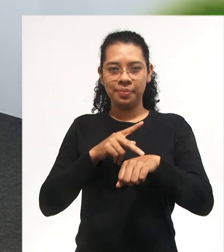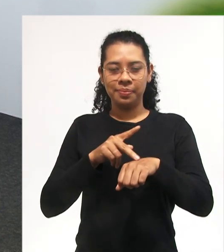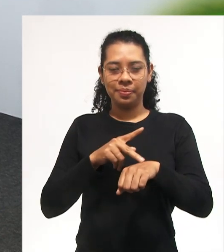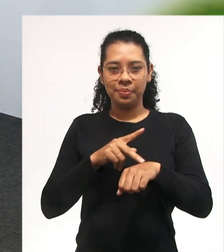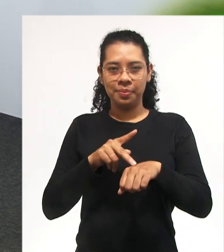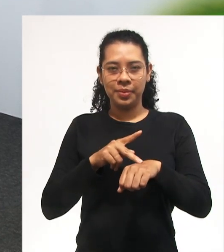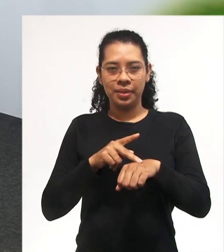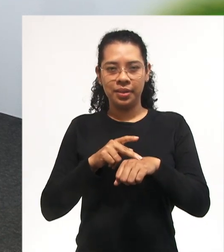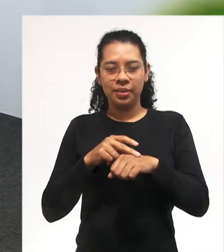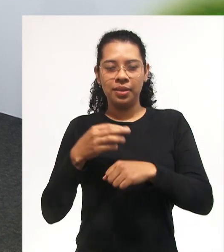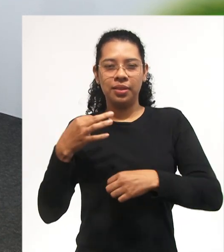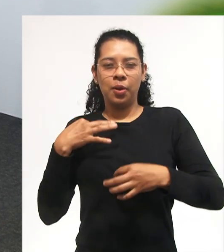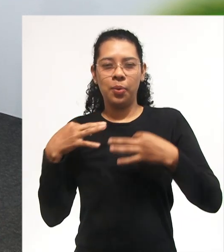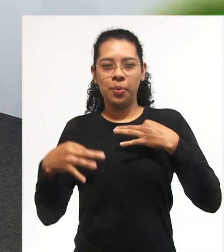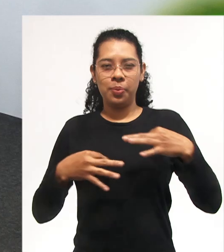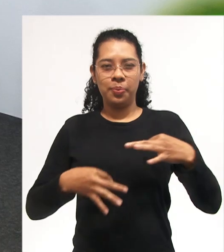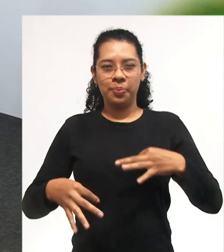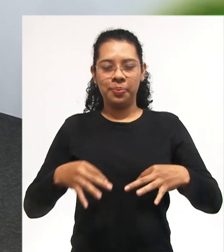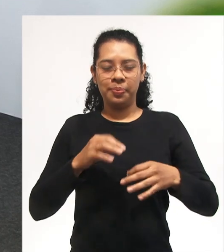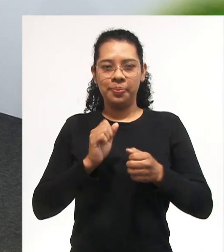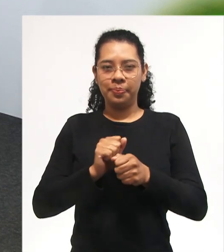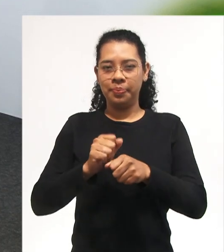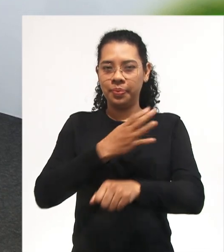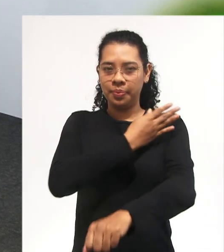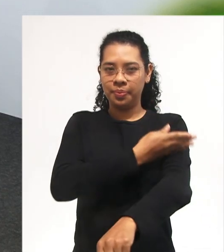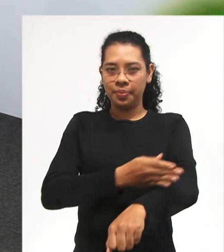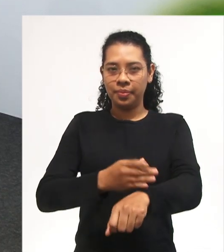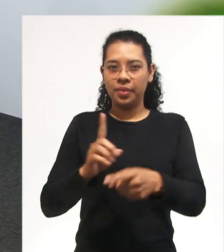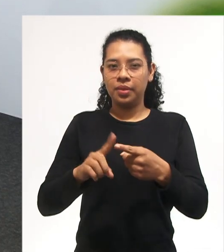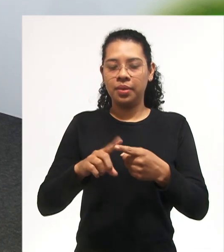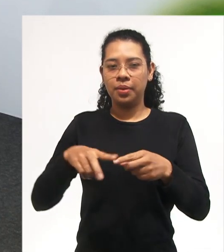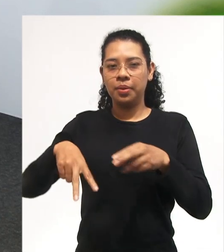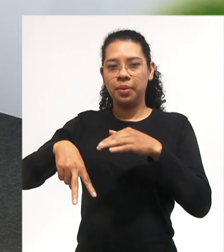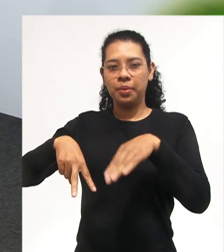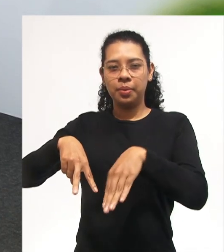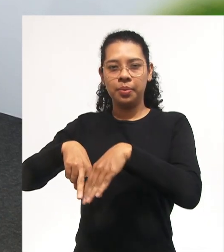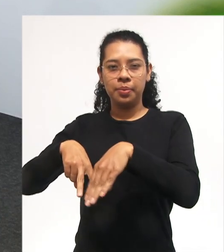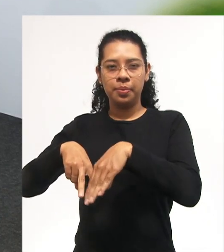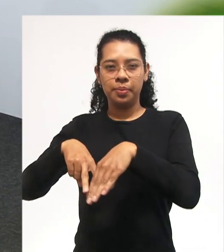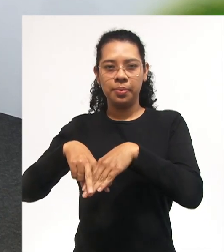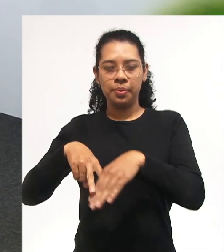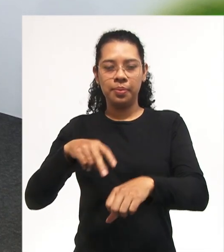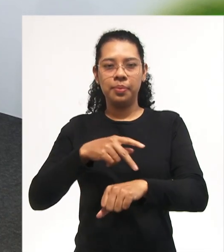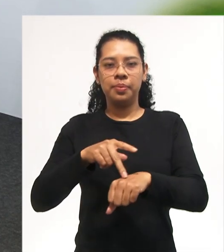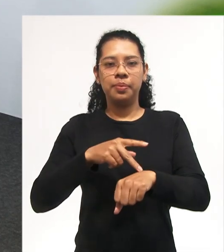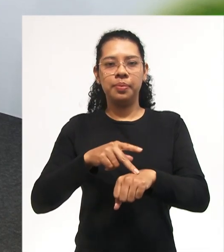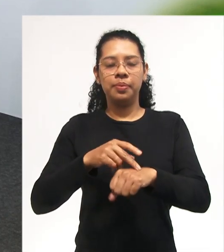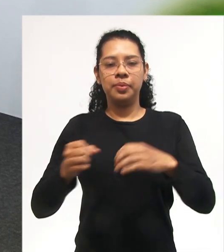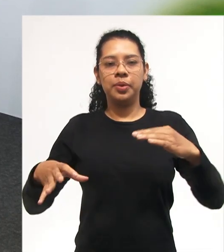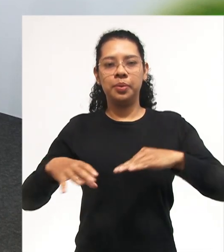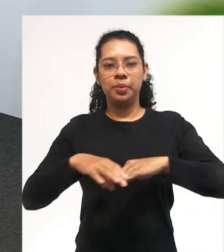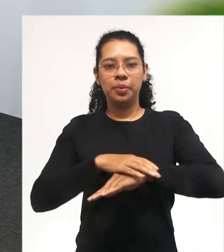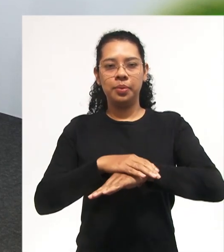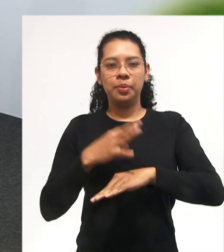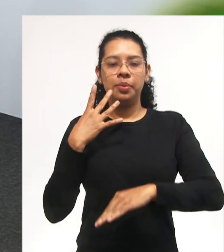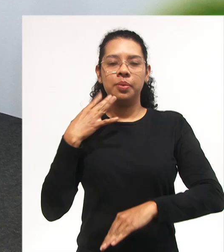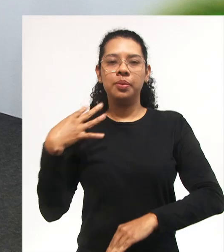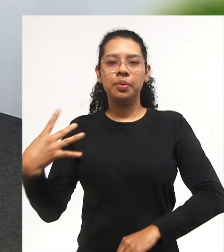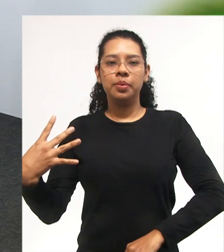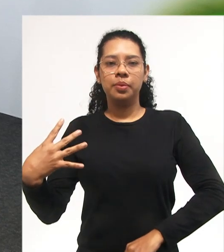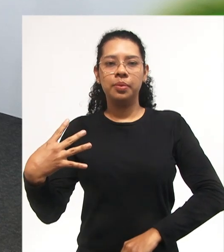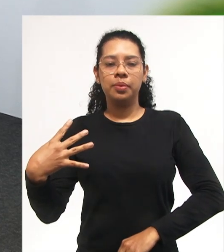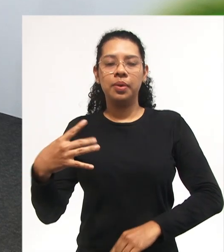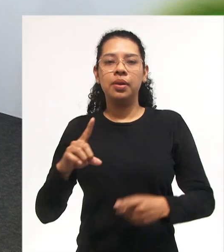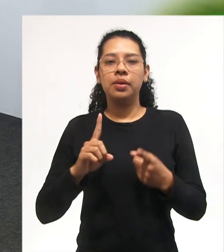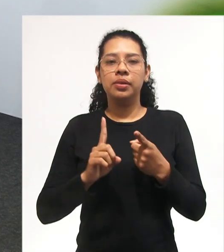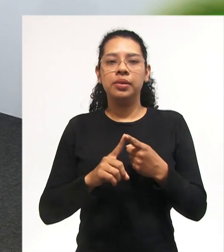preta com detalhes brancos. A calça é preta e estou usando umas sandálias coloridas. Eu estou no